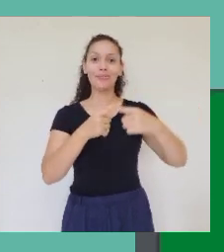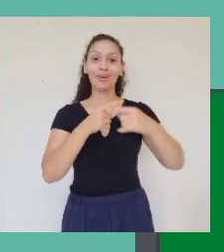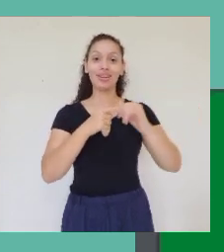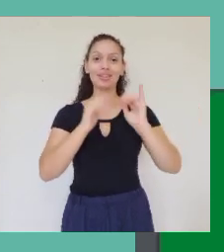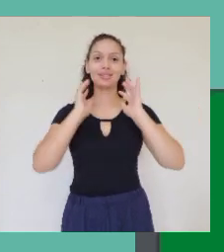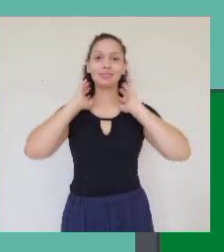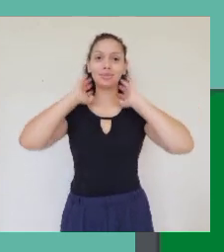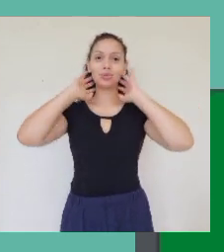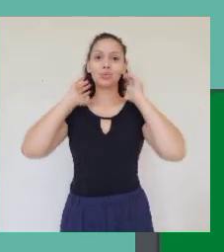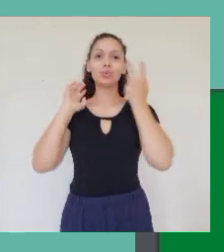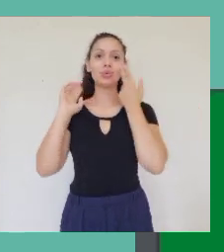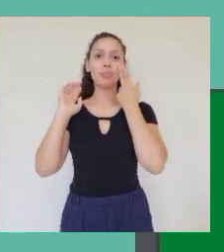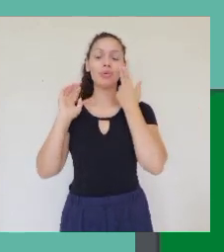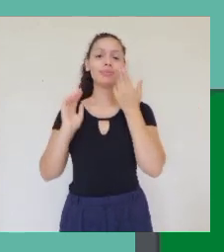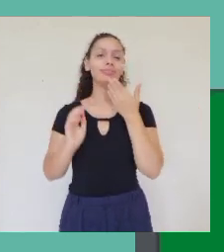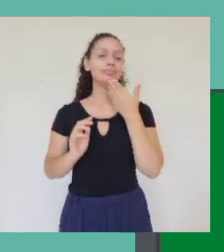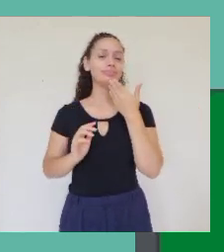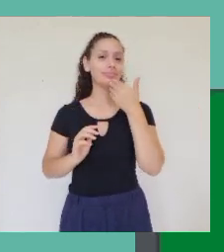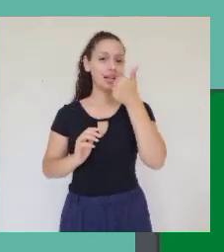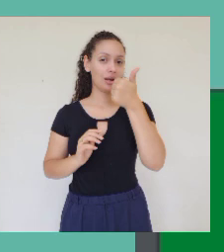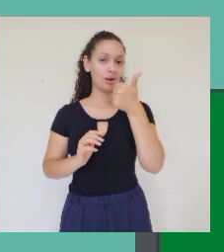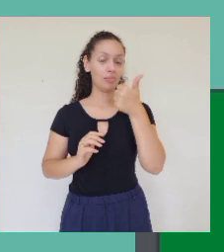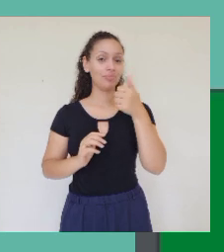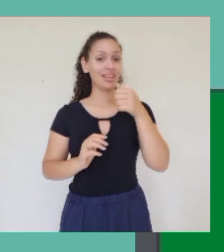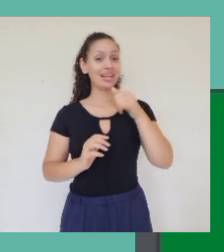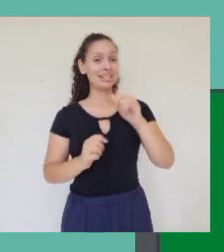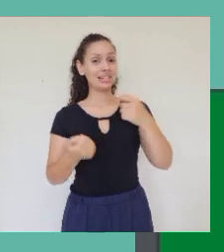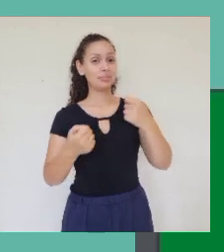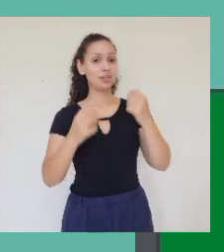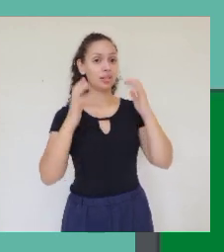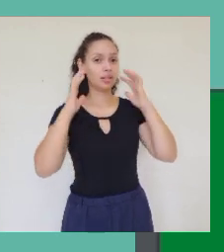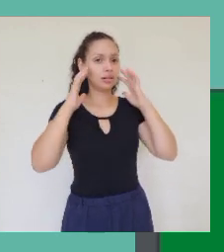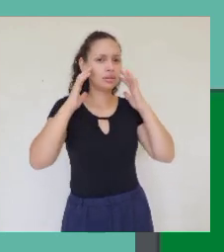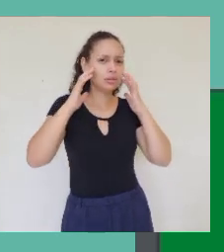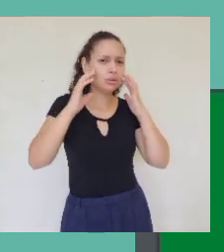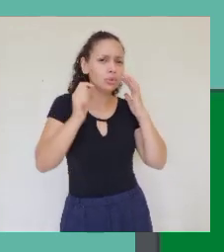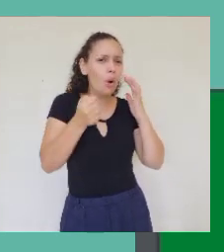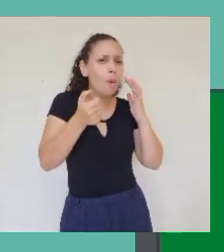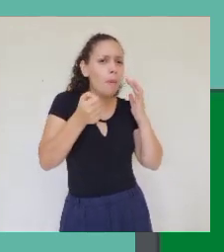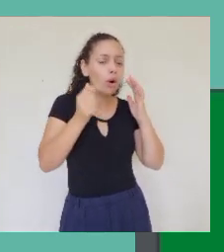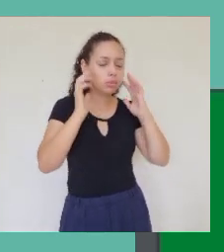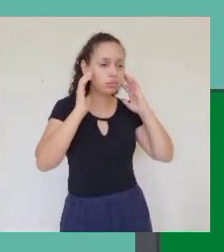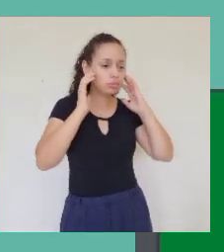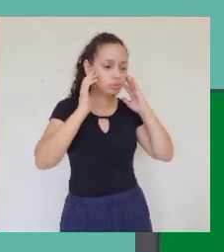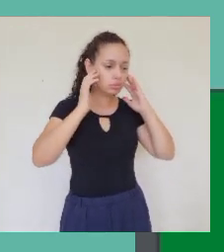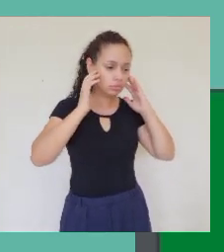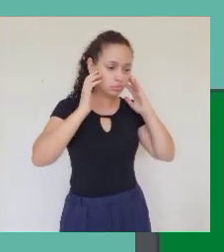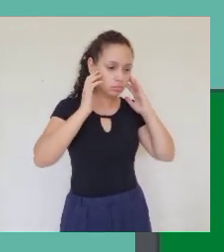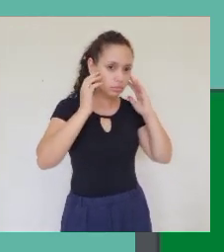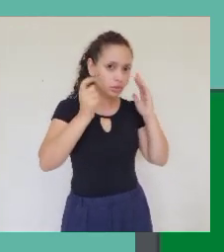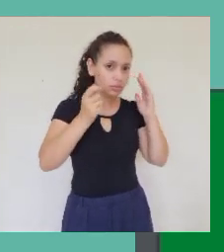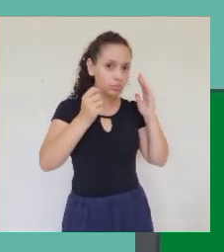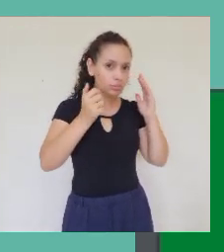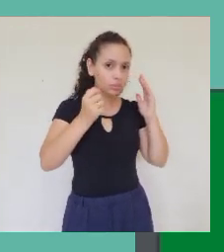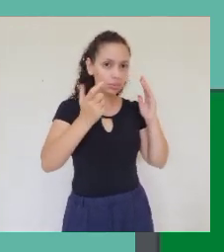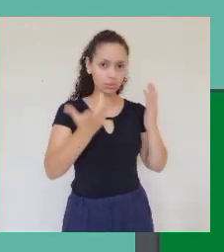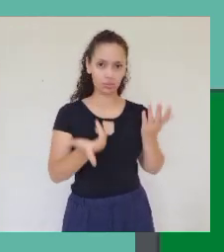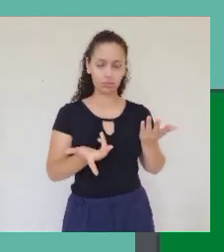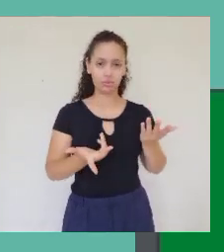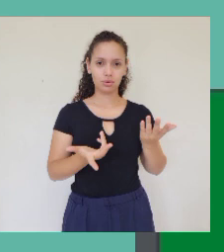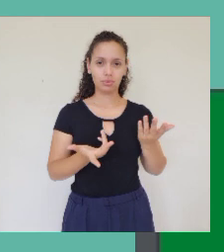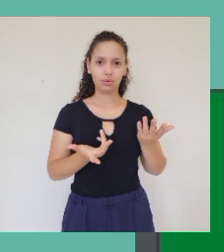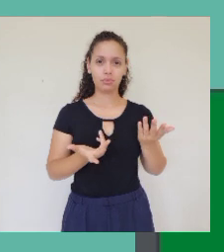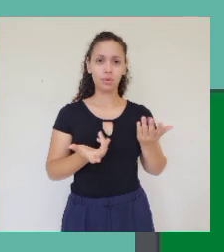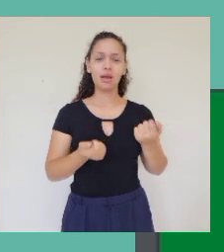leve inclinação, tudo bem, né? O ideal é que você fique em neutro. Mas se não tiver como, incline o menos possível, né? Coloque